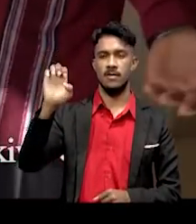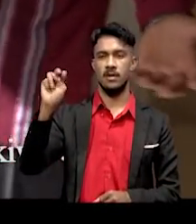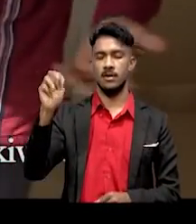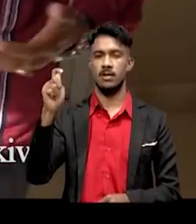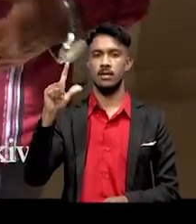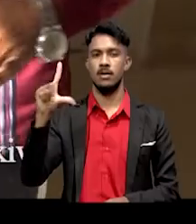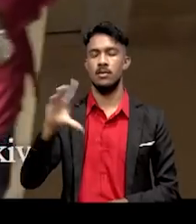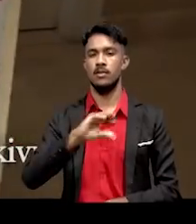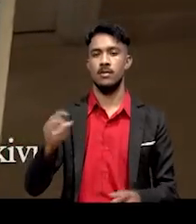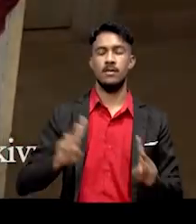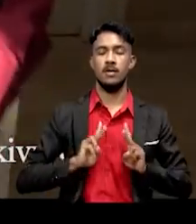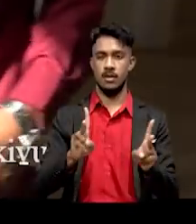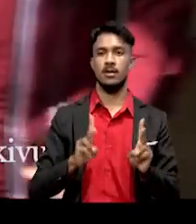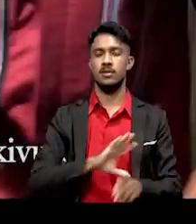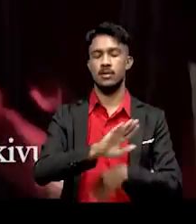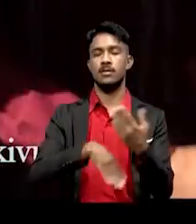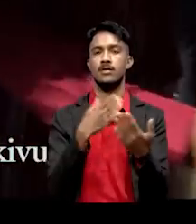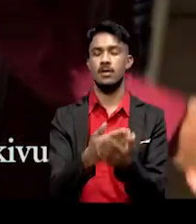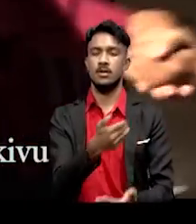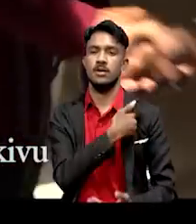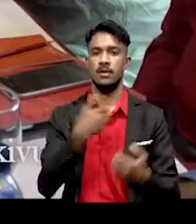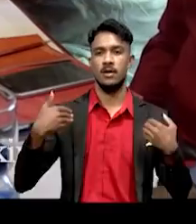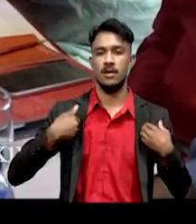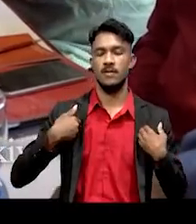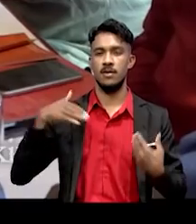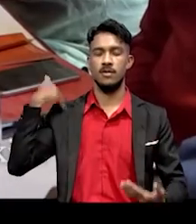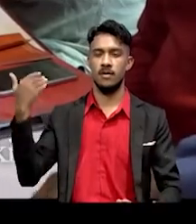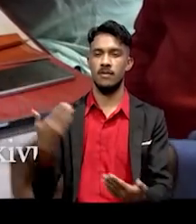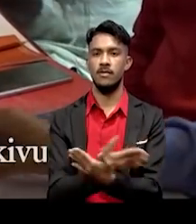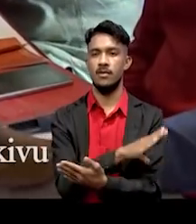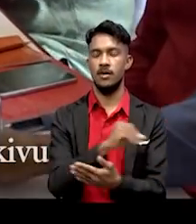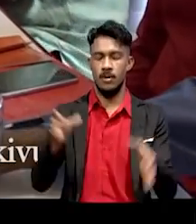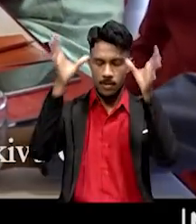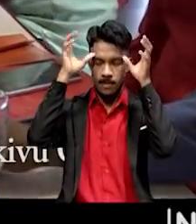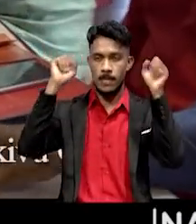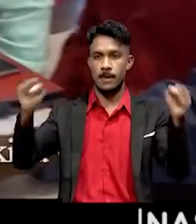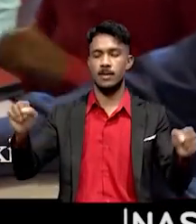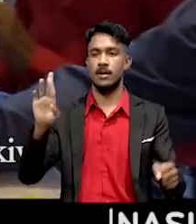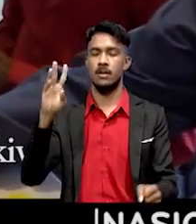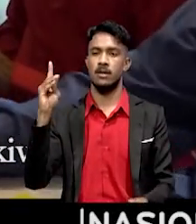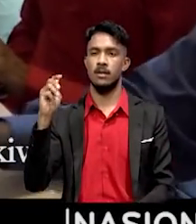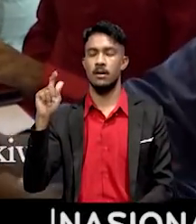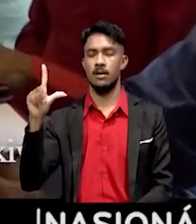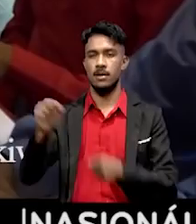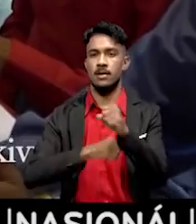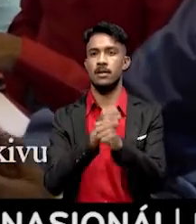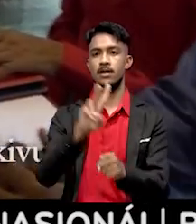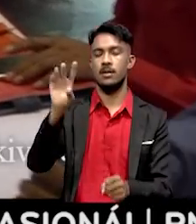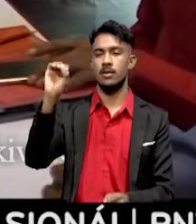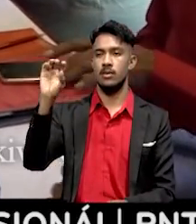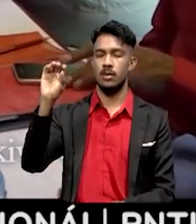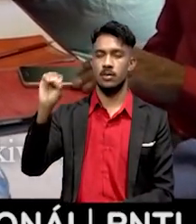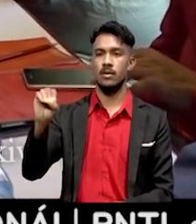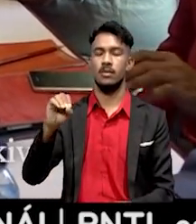diplomatiku. Enquanto sedauk ia geração fong nebe sai Presidente Republika ia tinang rua nulu Timor-Leste ukung